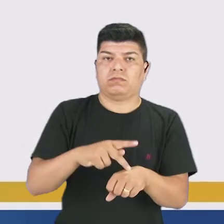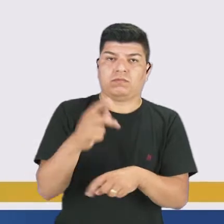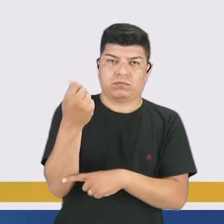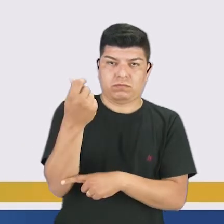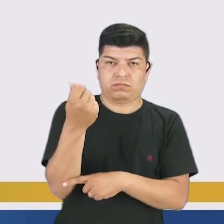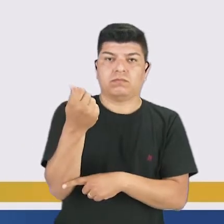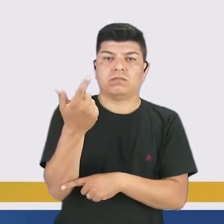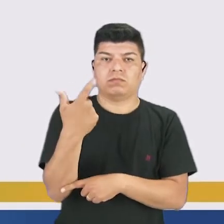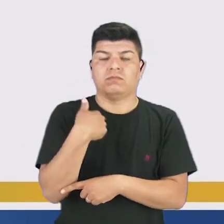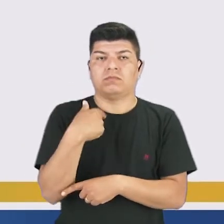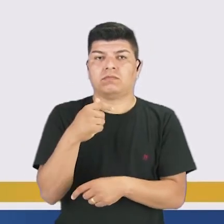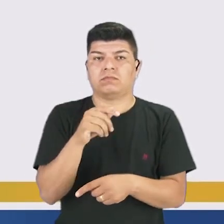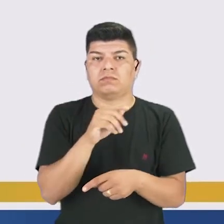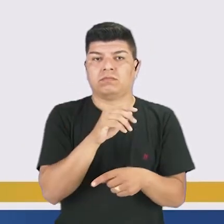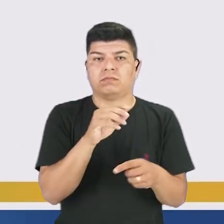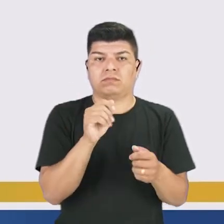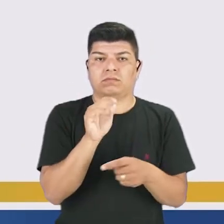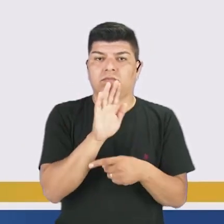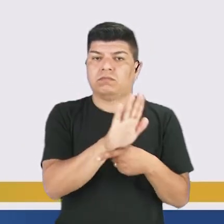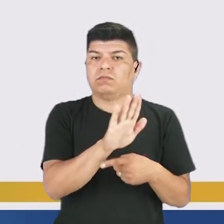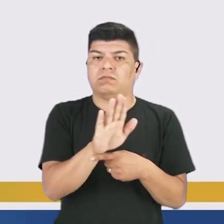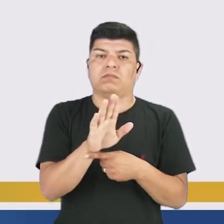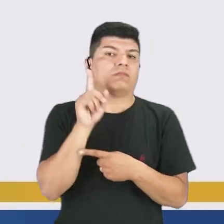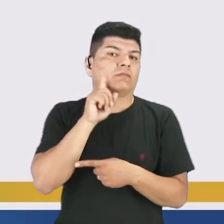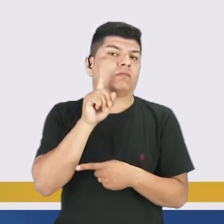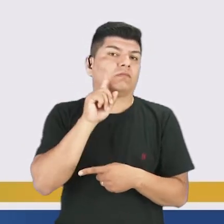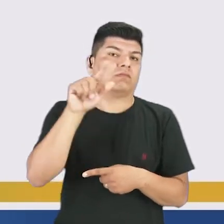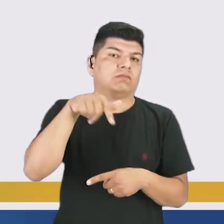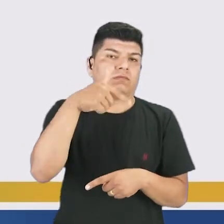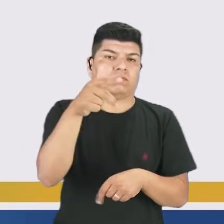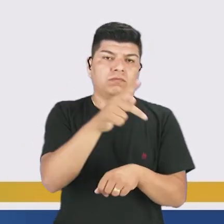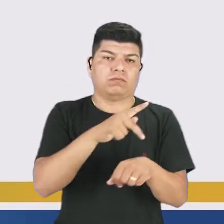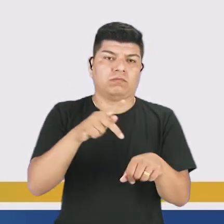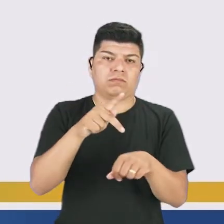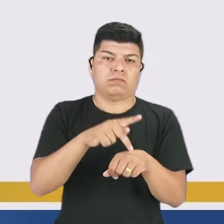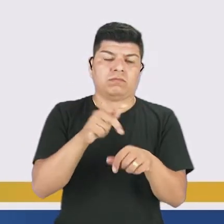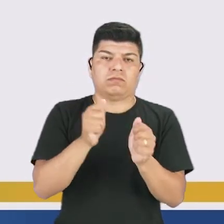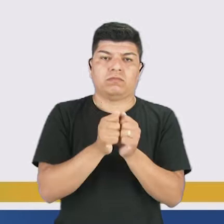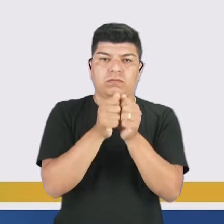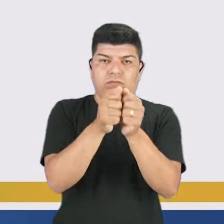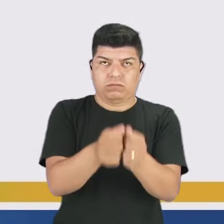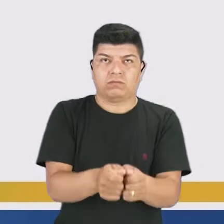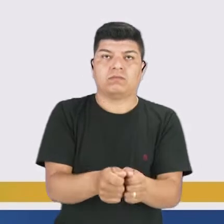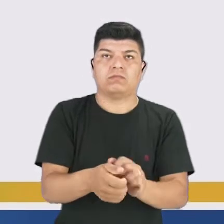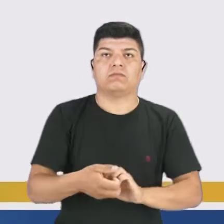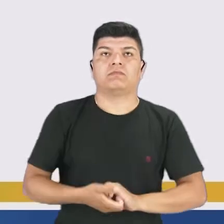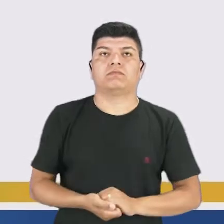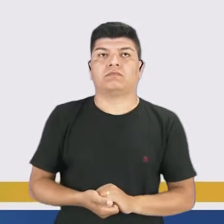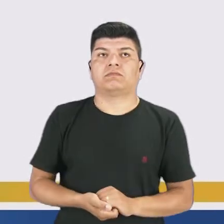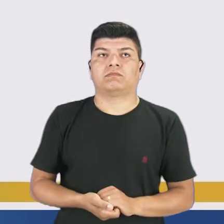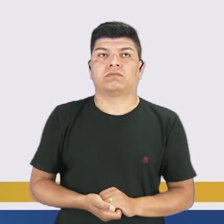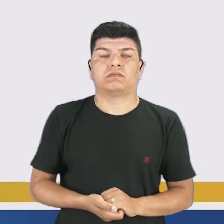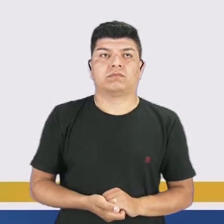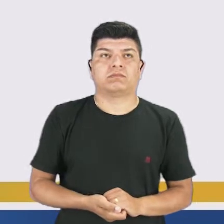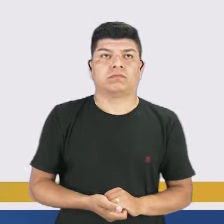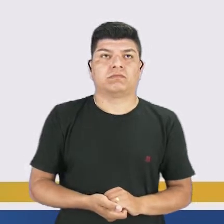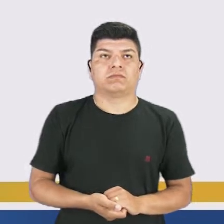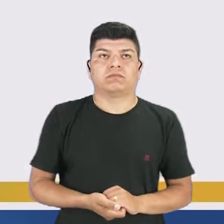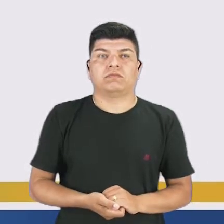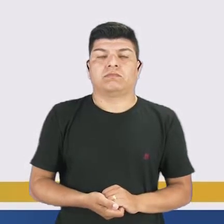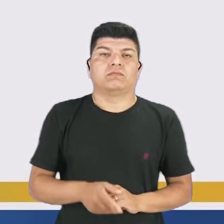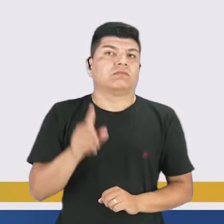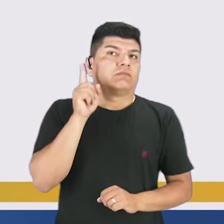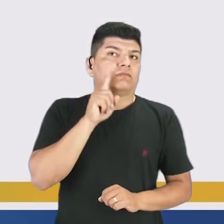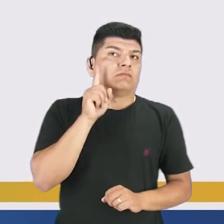ou aliados dos Estados Unidos e os demais países pertencentes aos capitalistas. Bom, os Estados